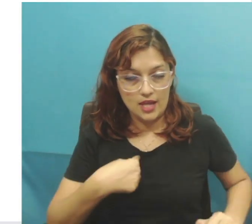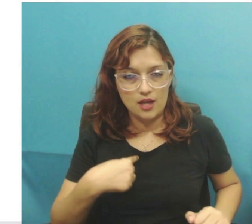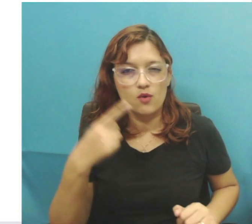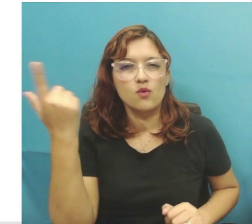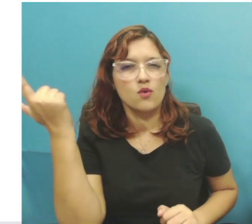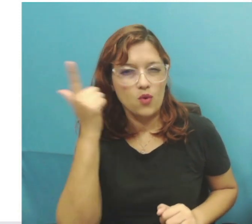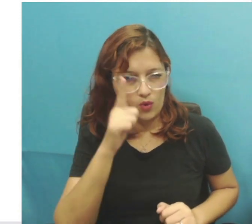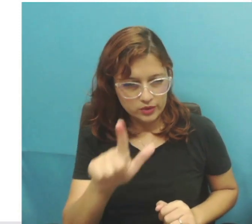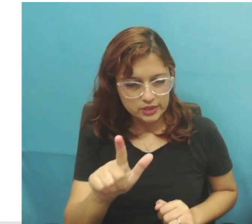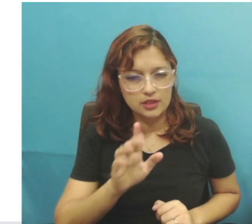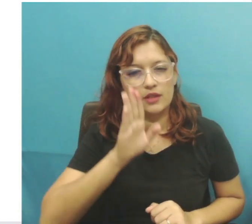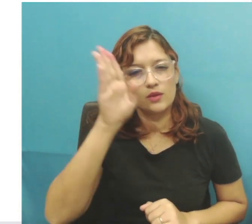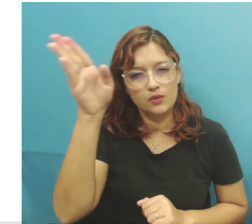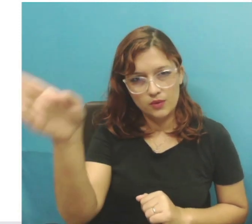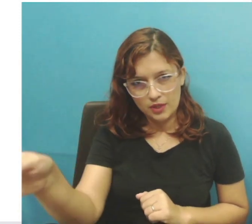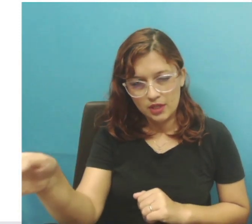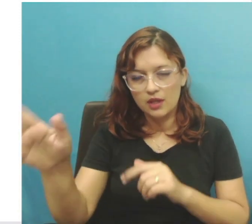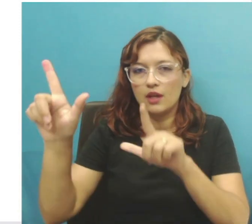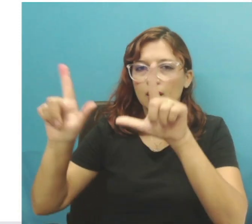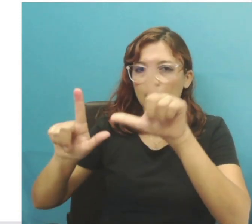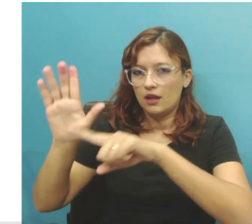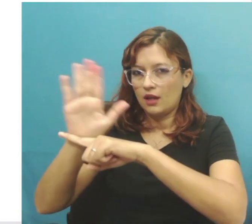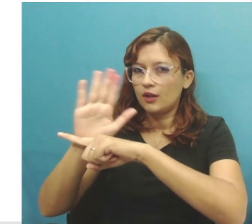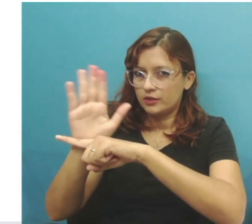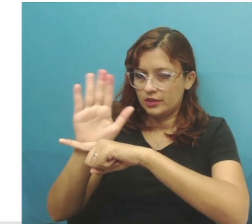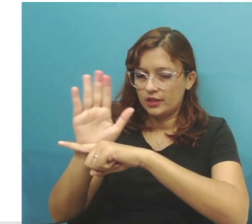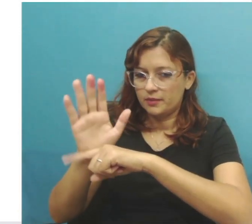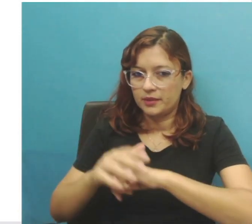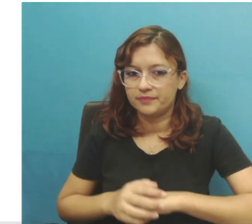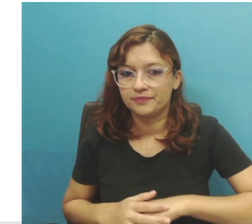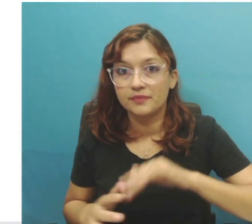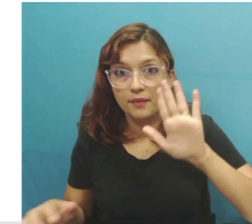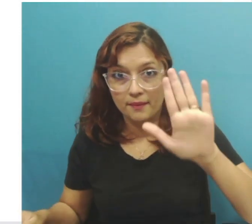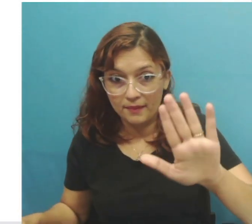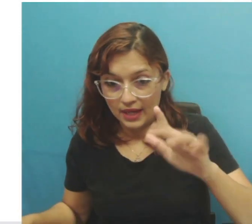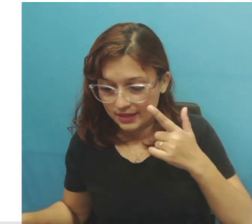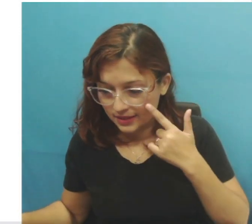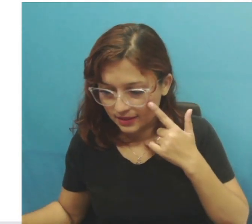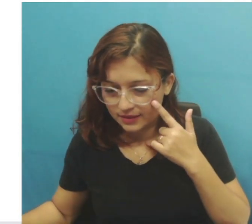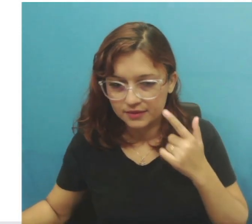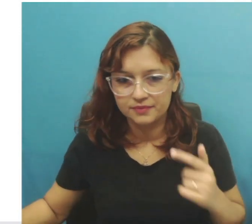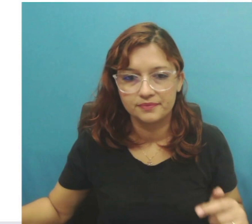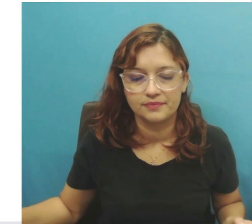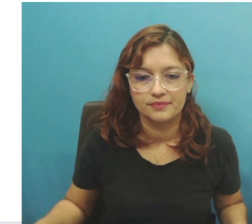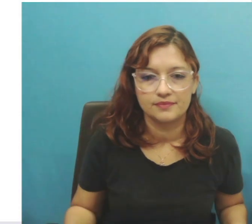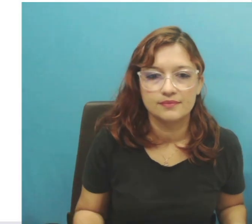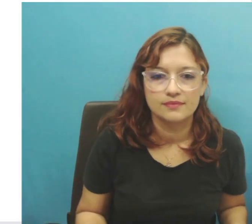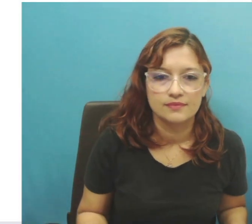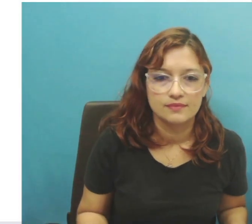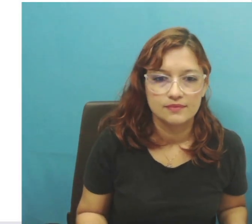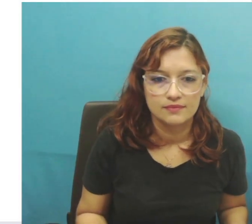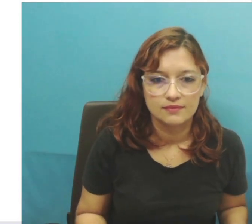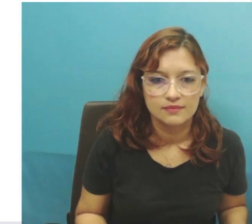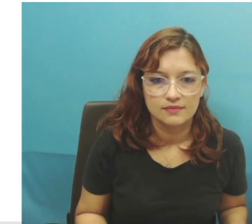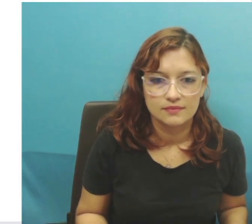Tá vendo? Ó, nesse caso, eu consigo ir ao cinema. Então, a palavra consigo é um